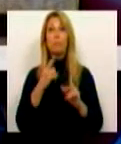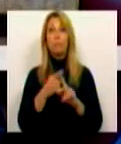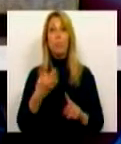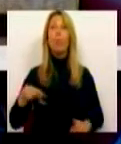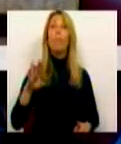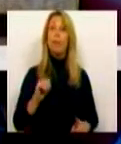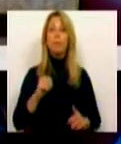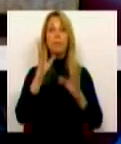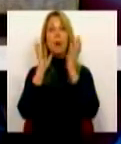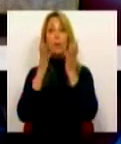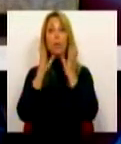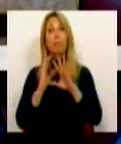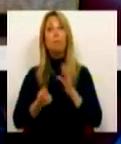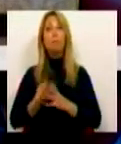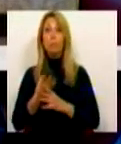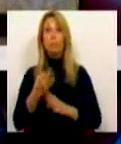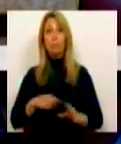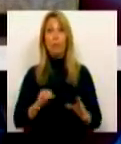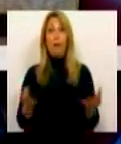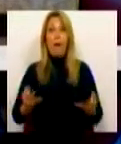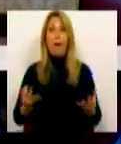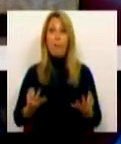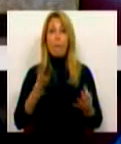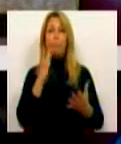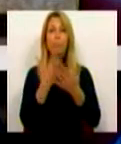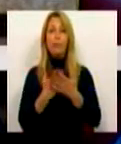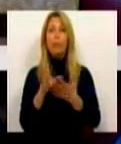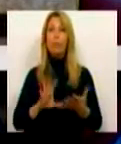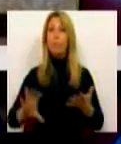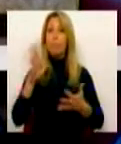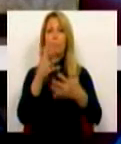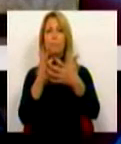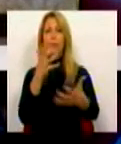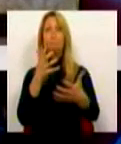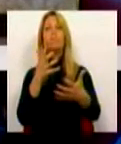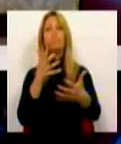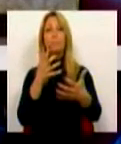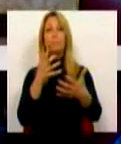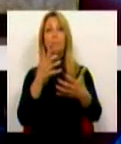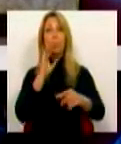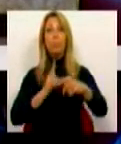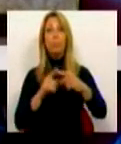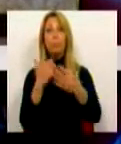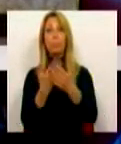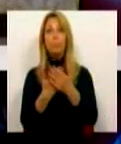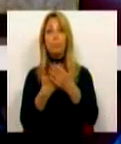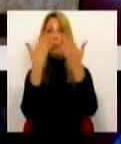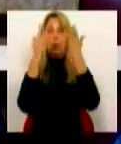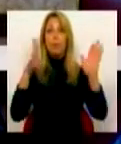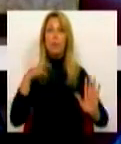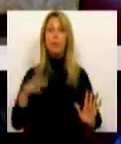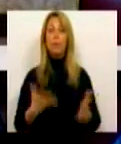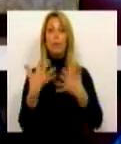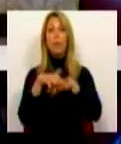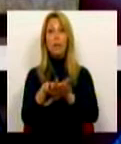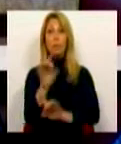Internacional Socialista, o que viria a contribuir de forma relevante para o sucesso da democracia portuguesa e da integração